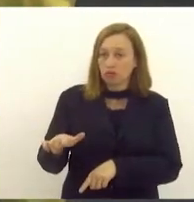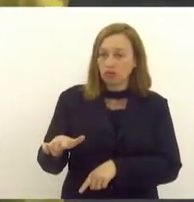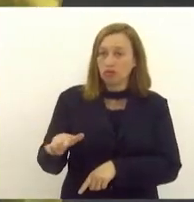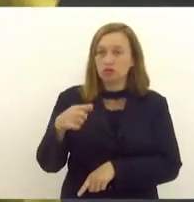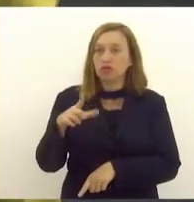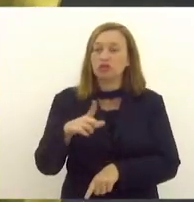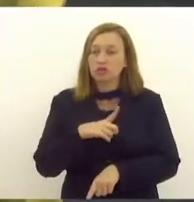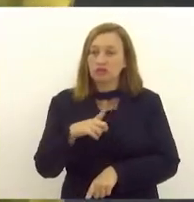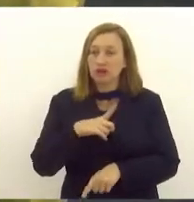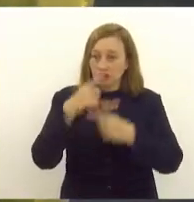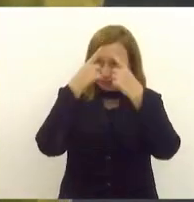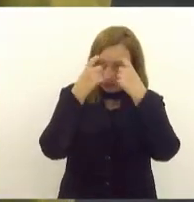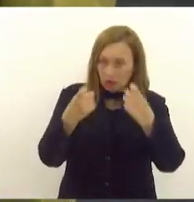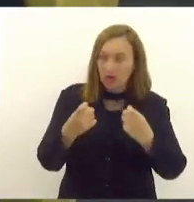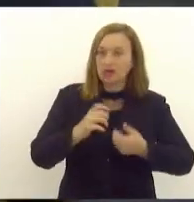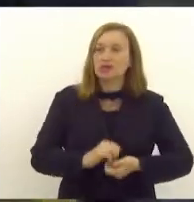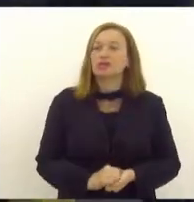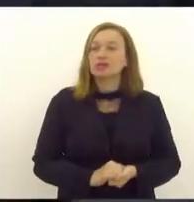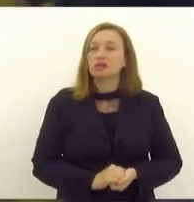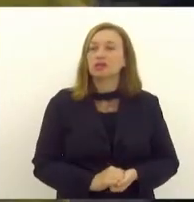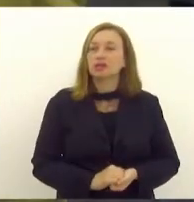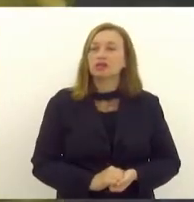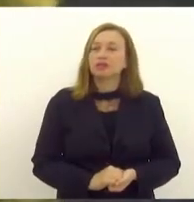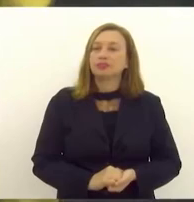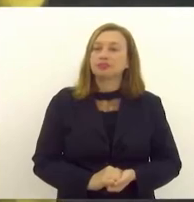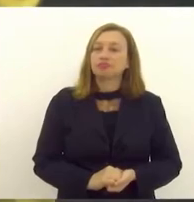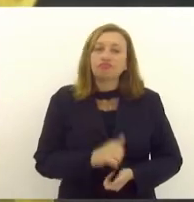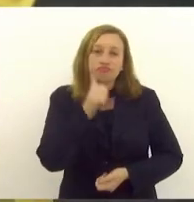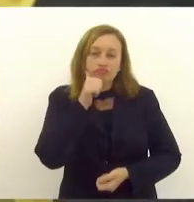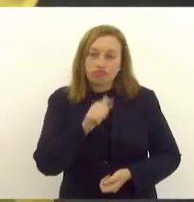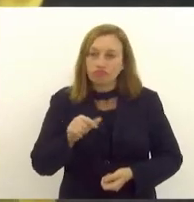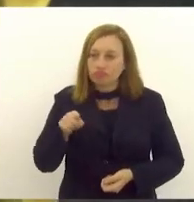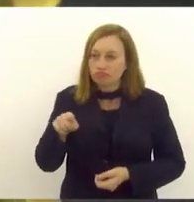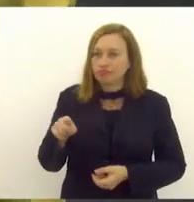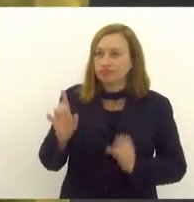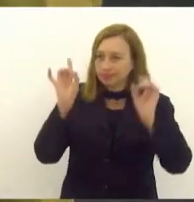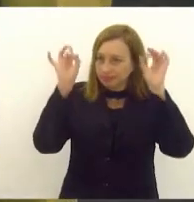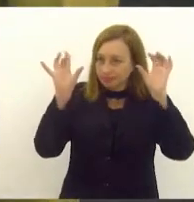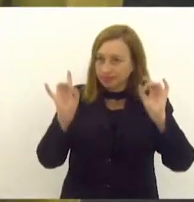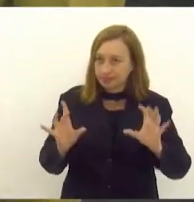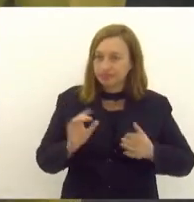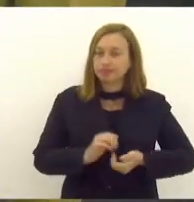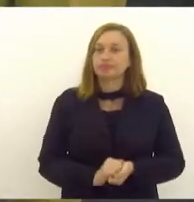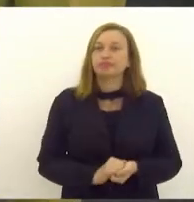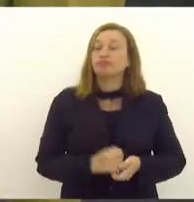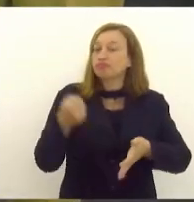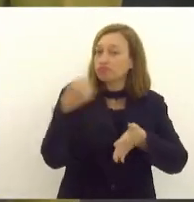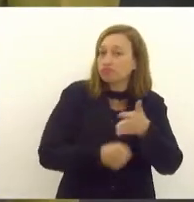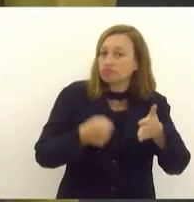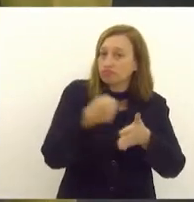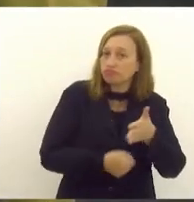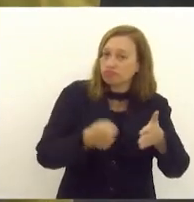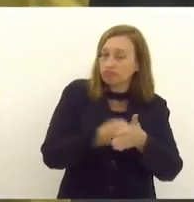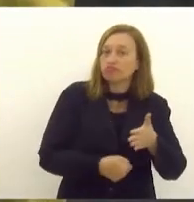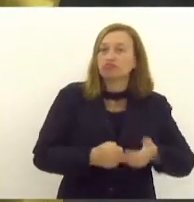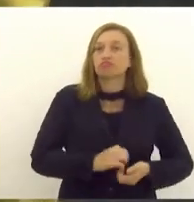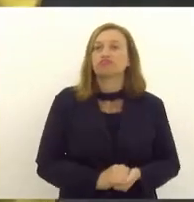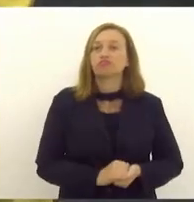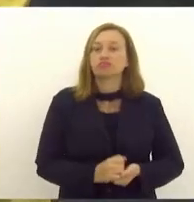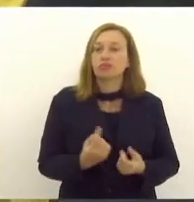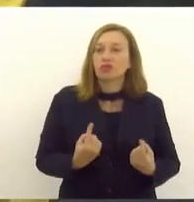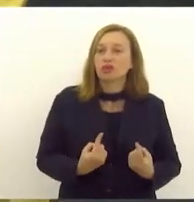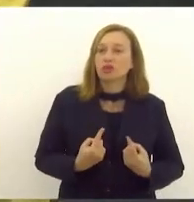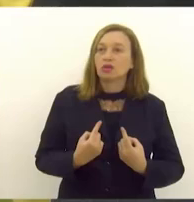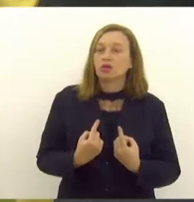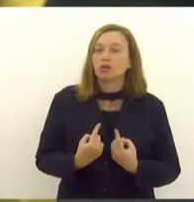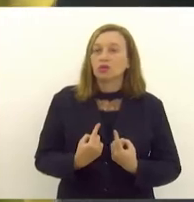violência que coloca aquelas mulheres em especial as mulheres que estão na luta por contra